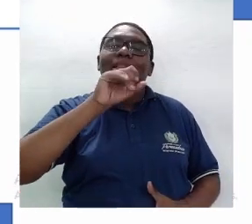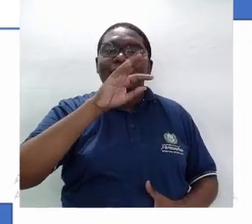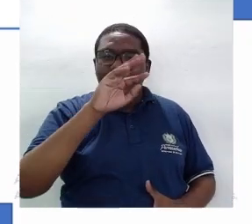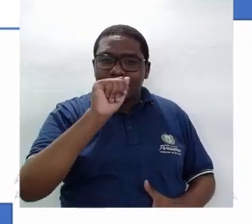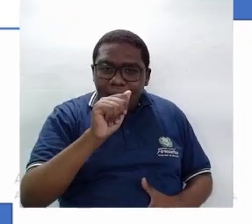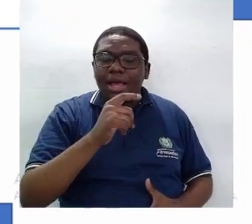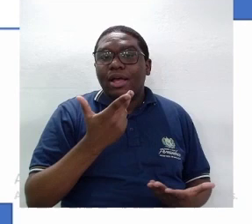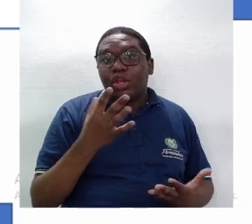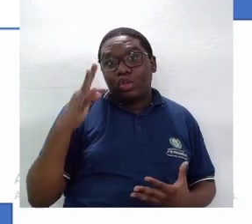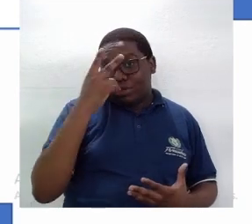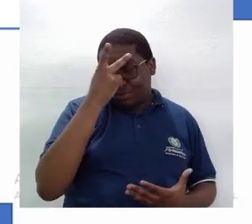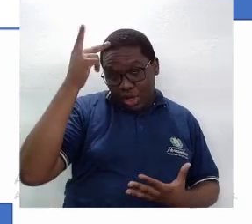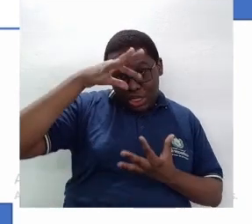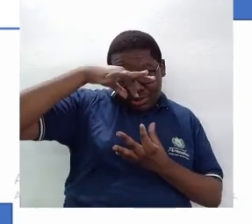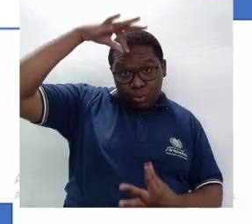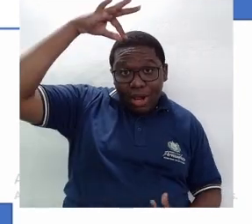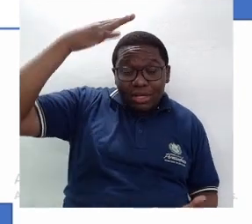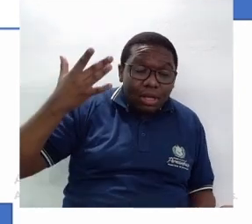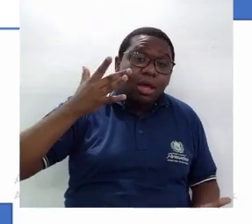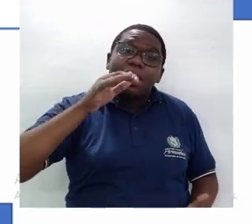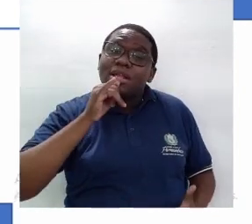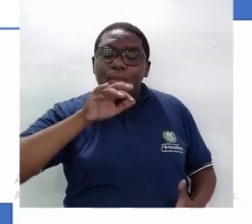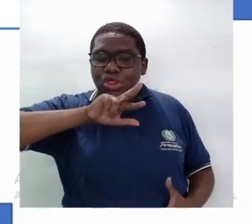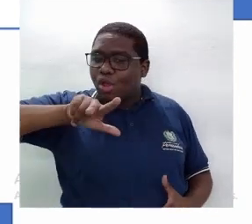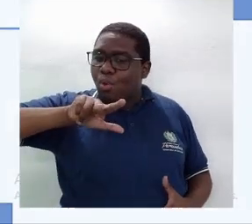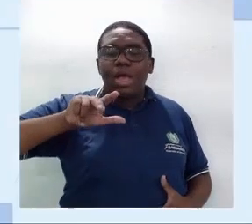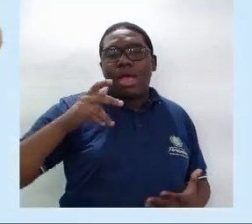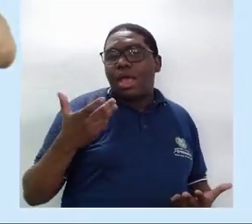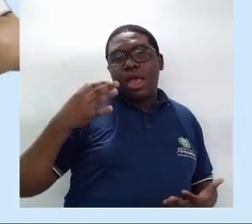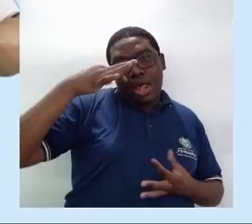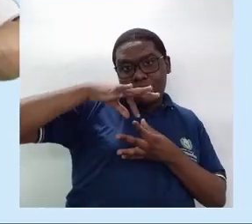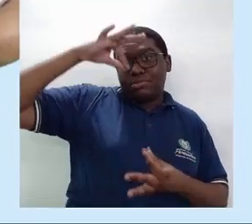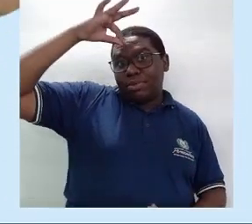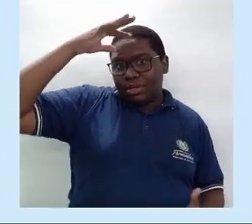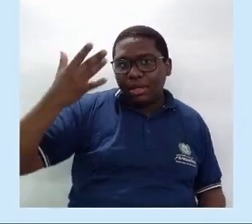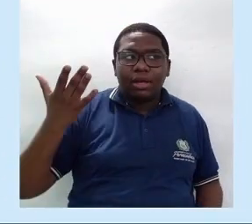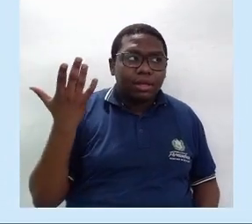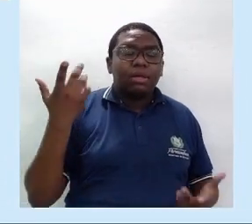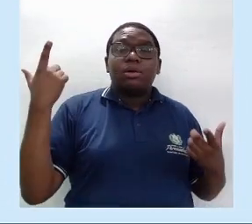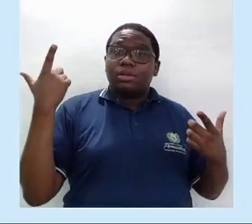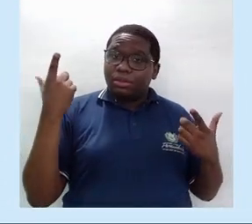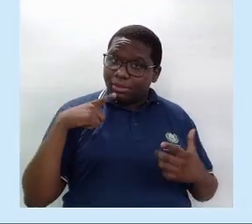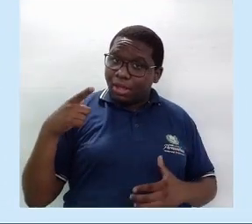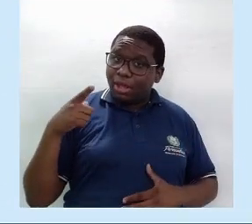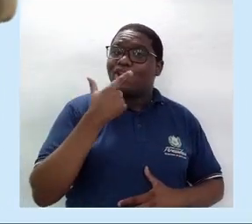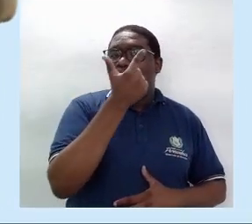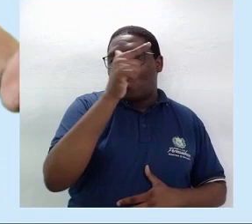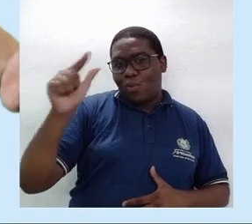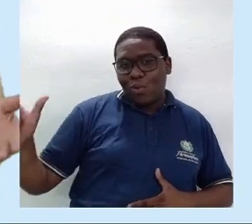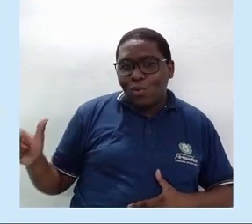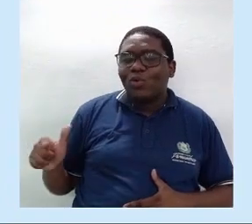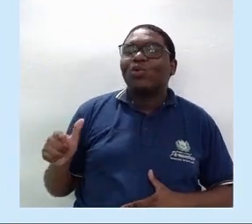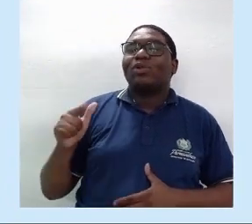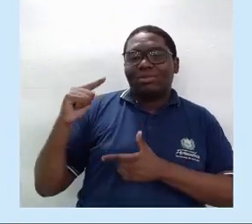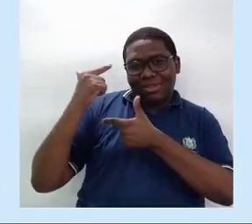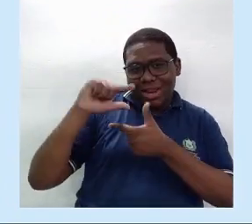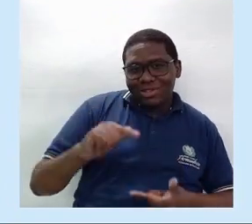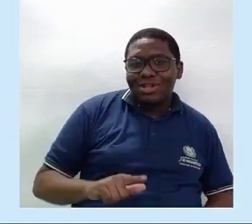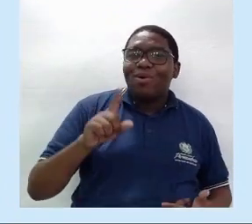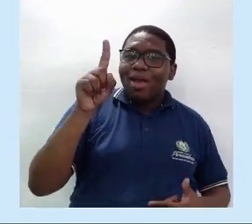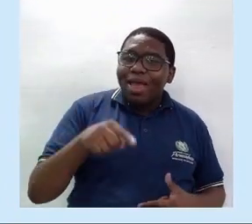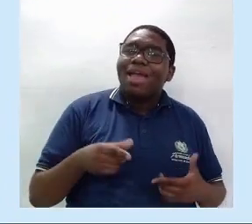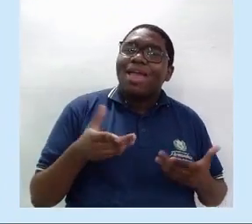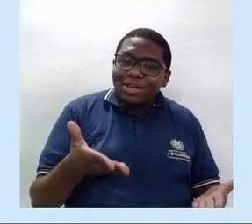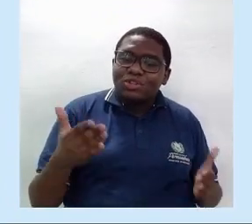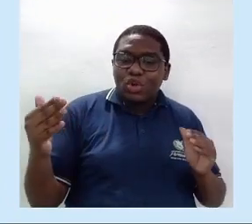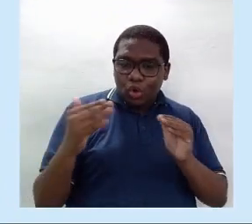os espiritualistas sejam espíritas. Ou seja, existem outras tradições que são